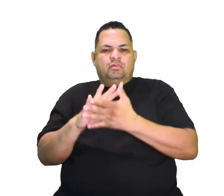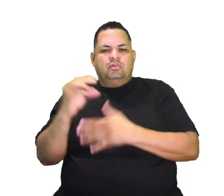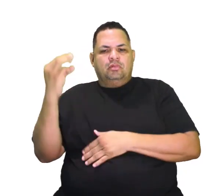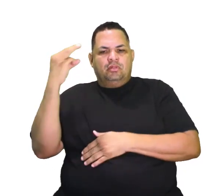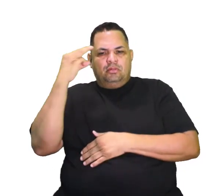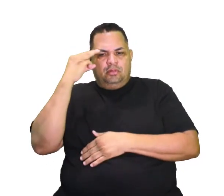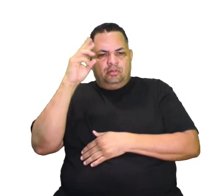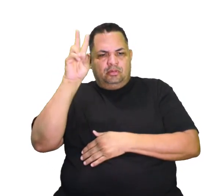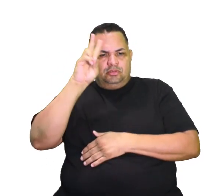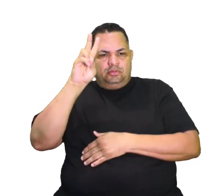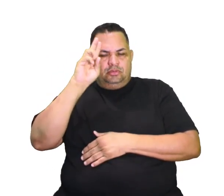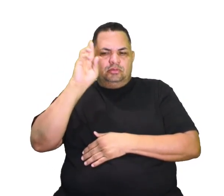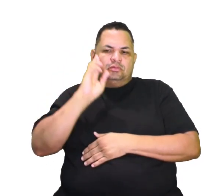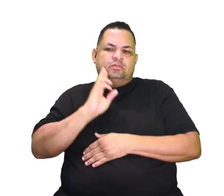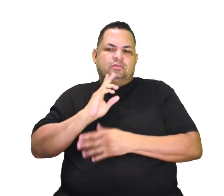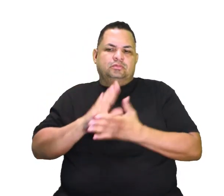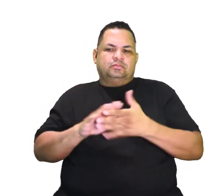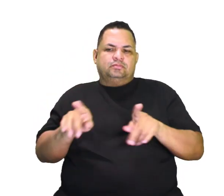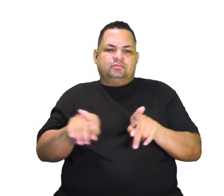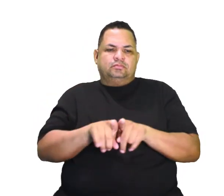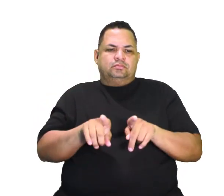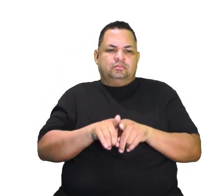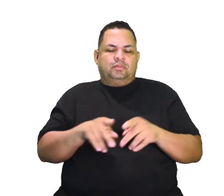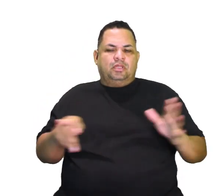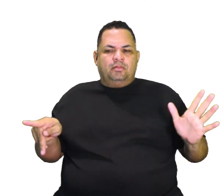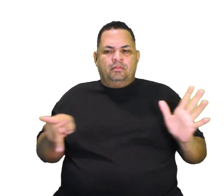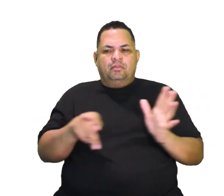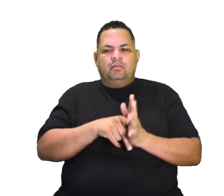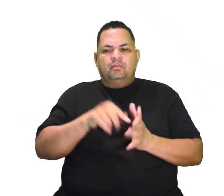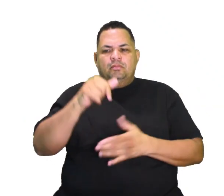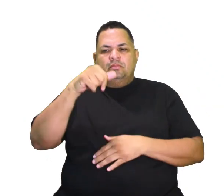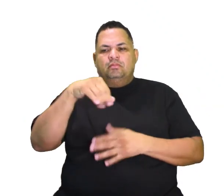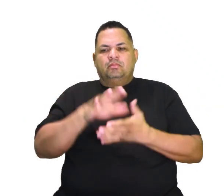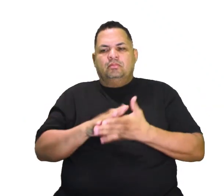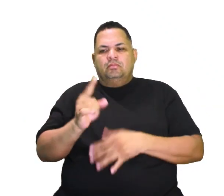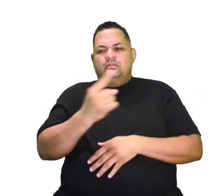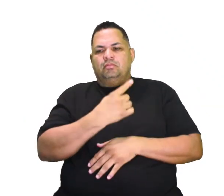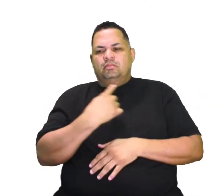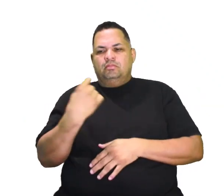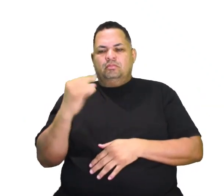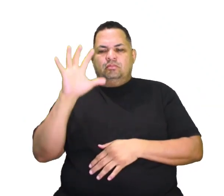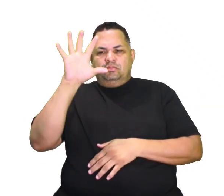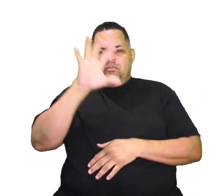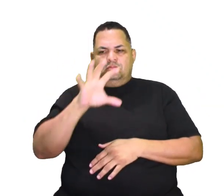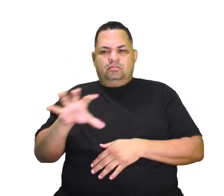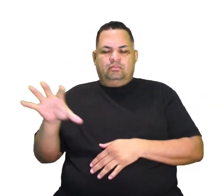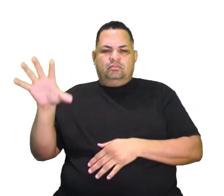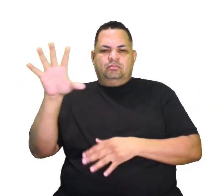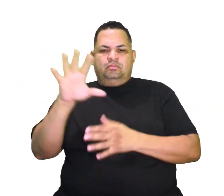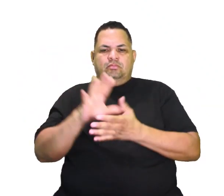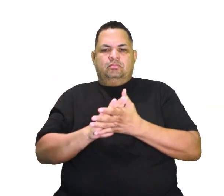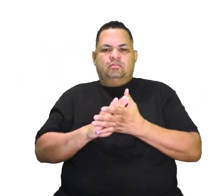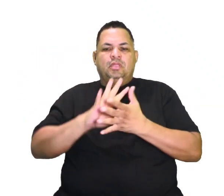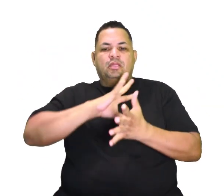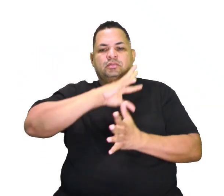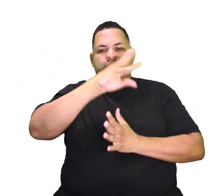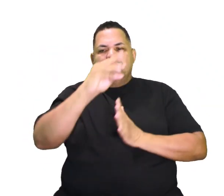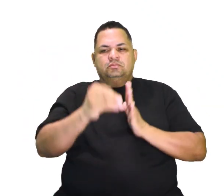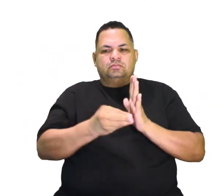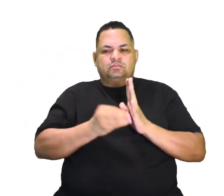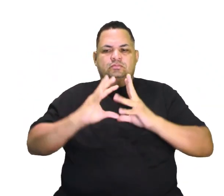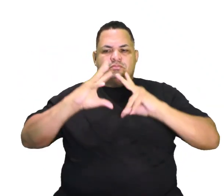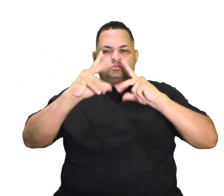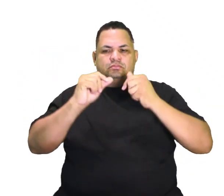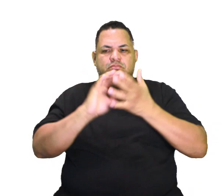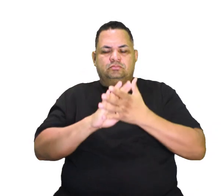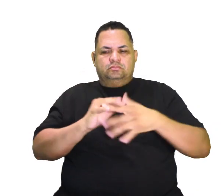histórias rondonienses. Então, é muito tipo aqui da nossa região, na realidade da região amazônica, né?